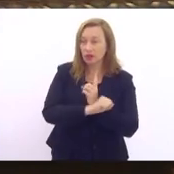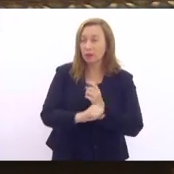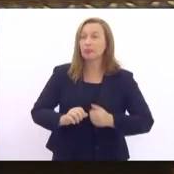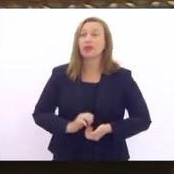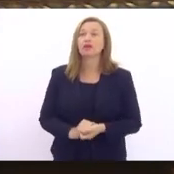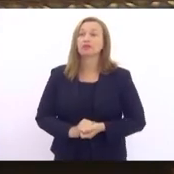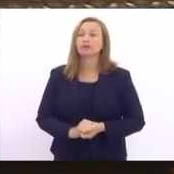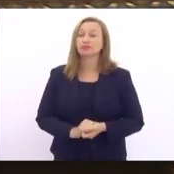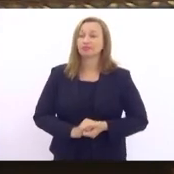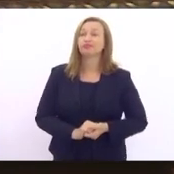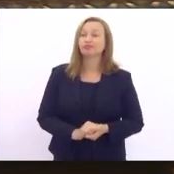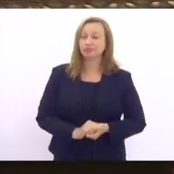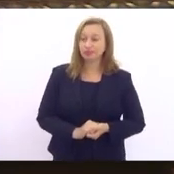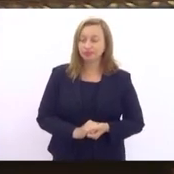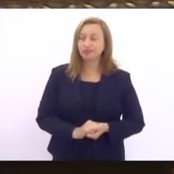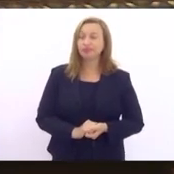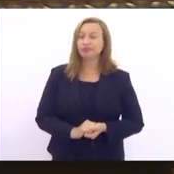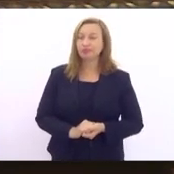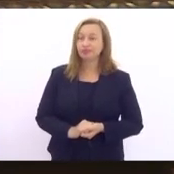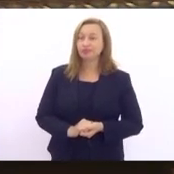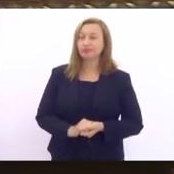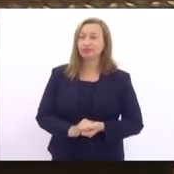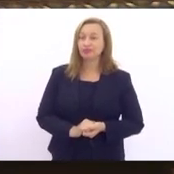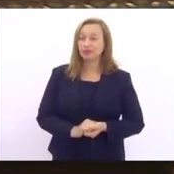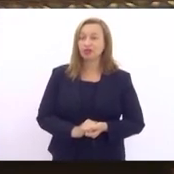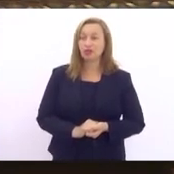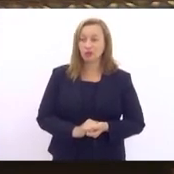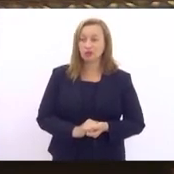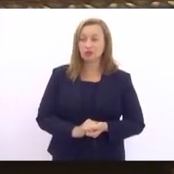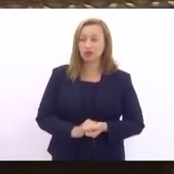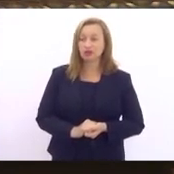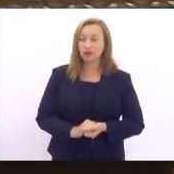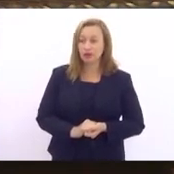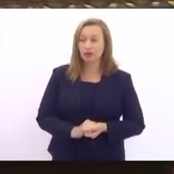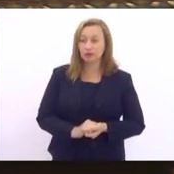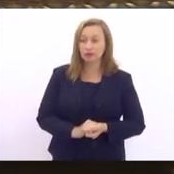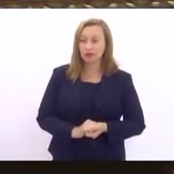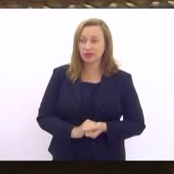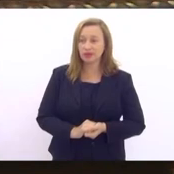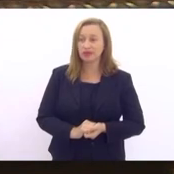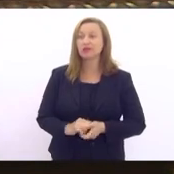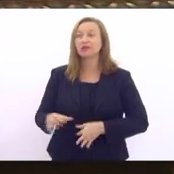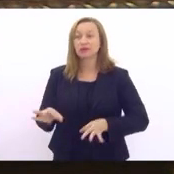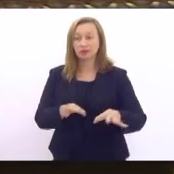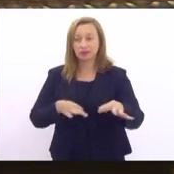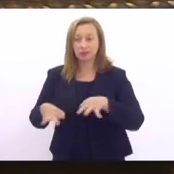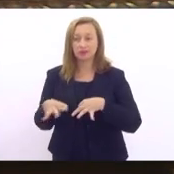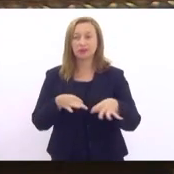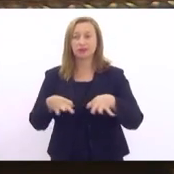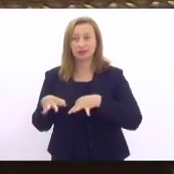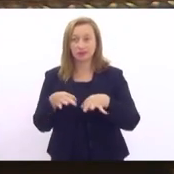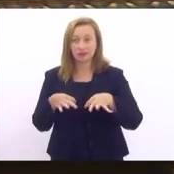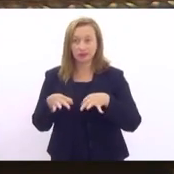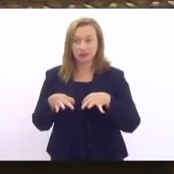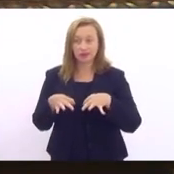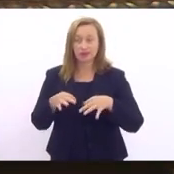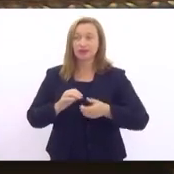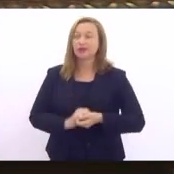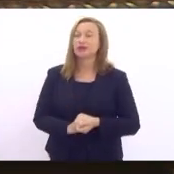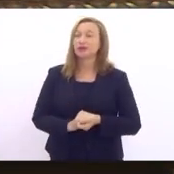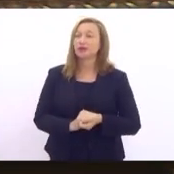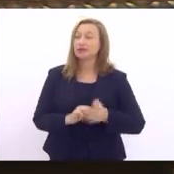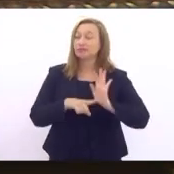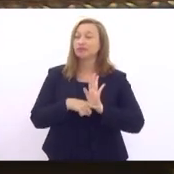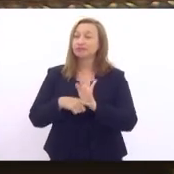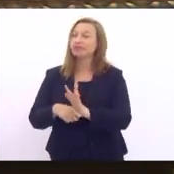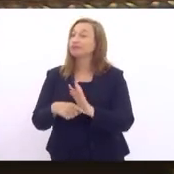Trata da valorização de um programa que atende uma necessidade urgente